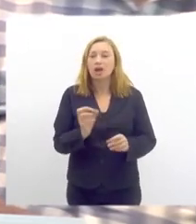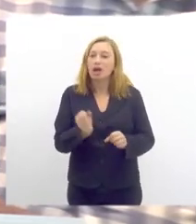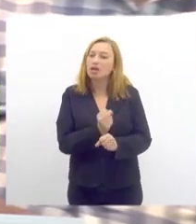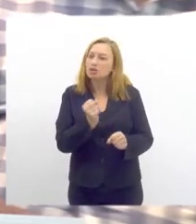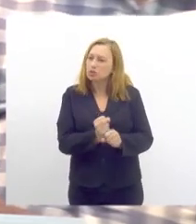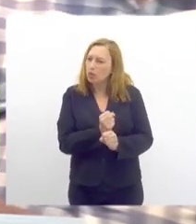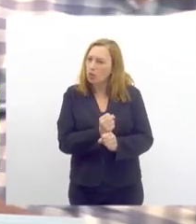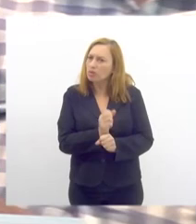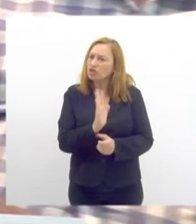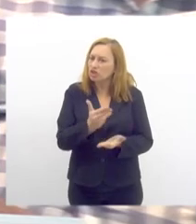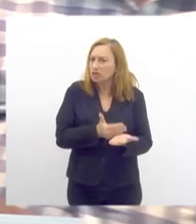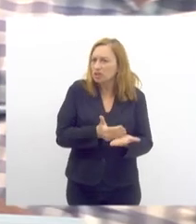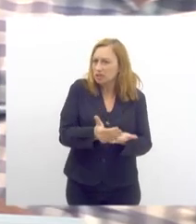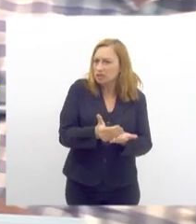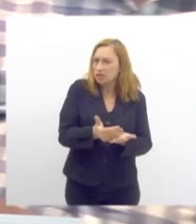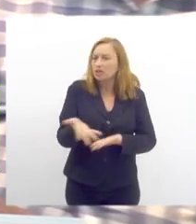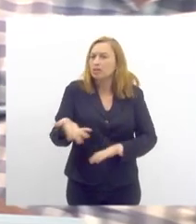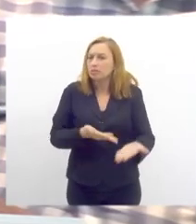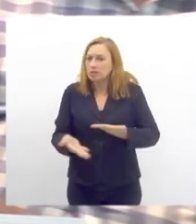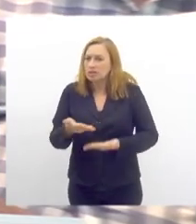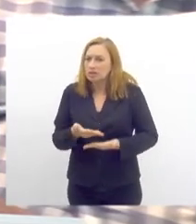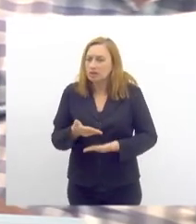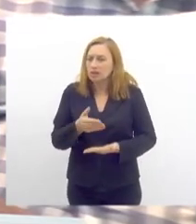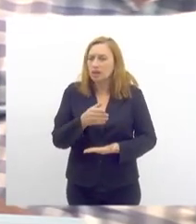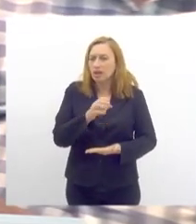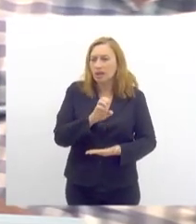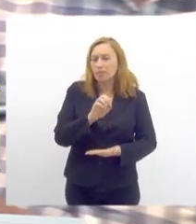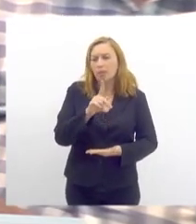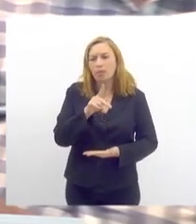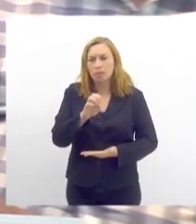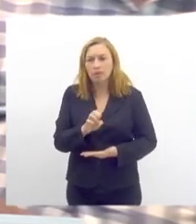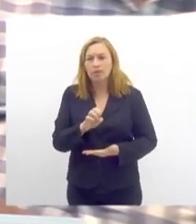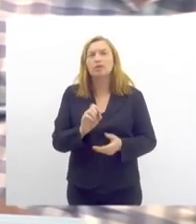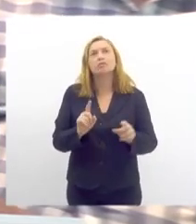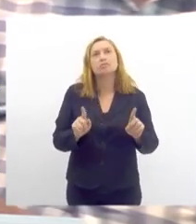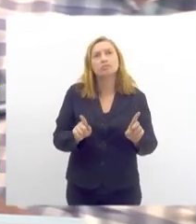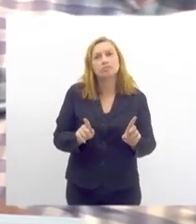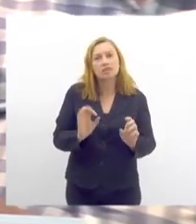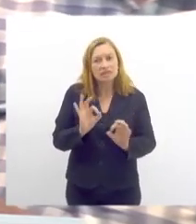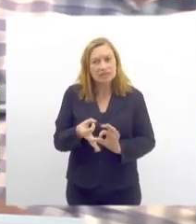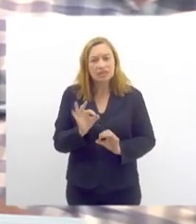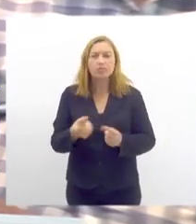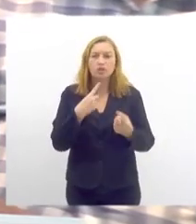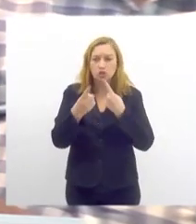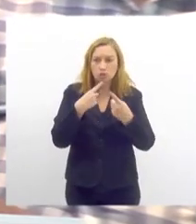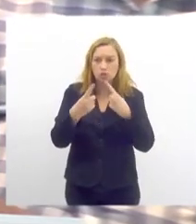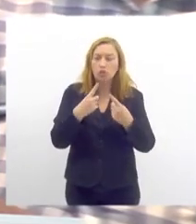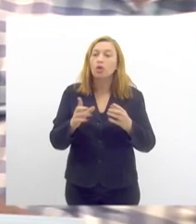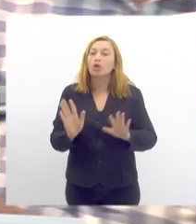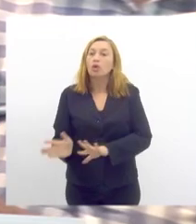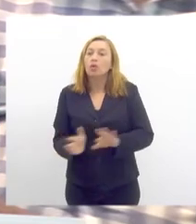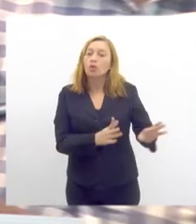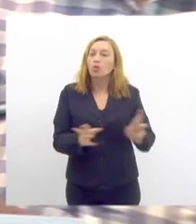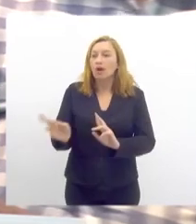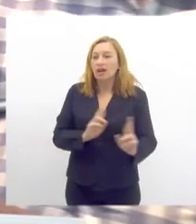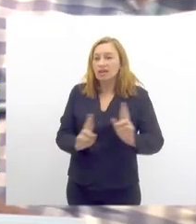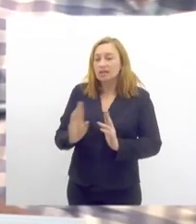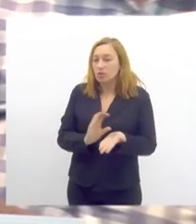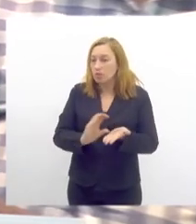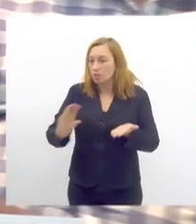que já se iniciaram, inclusive com a parceria junto à EMOP, aí a gente pode também certamente discutir. Com relação aos repasses, são o